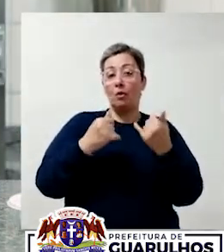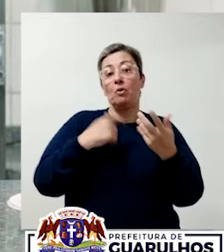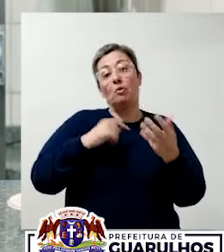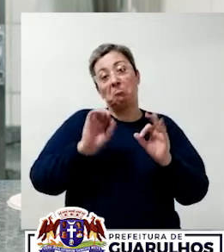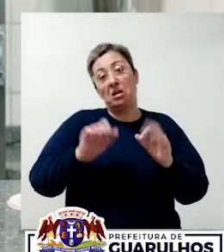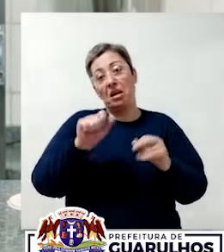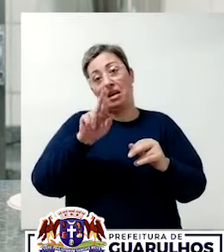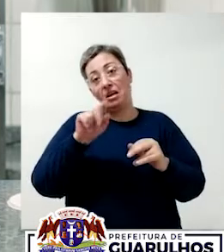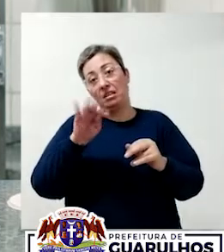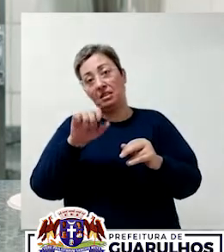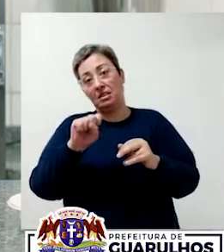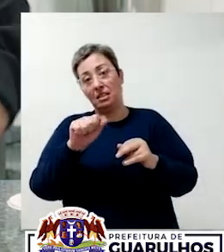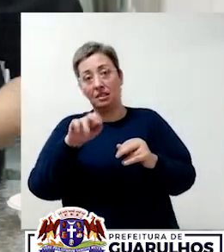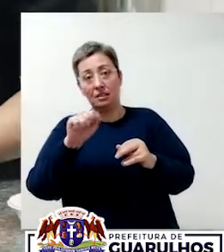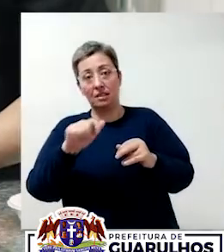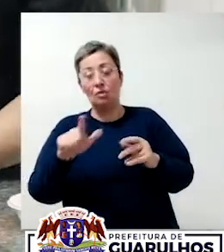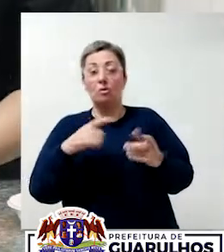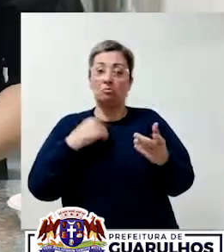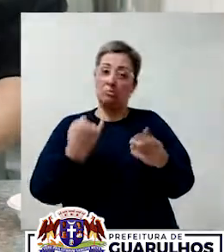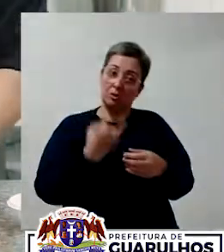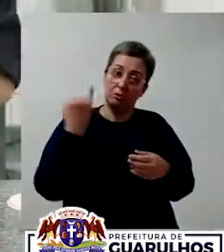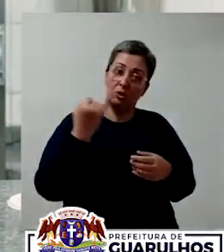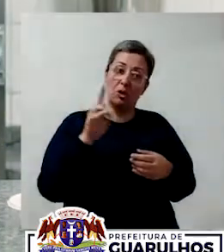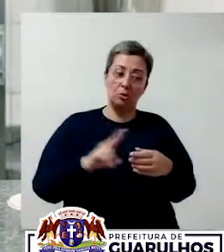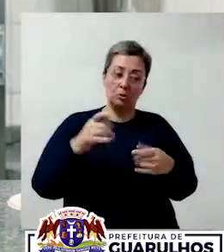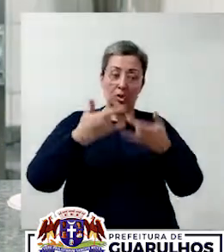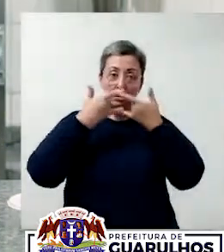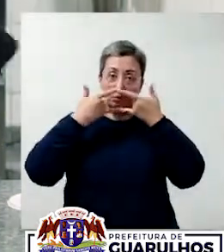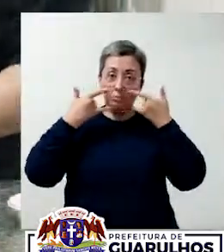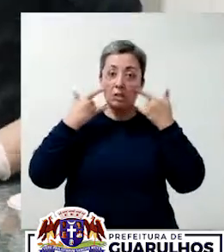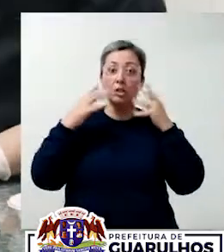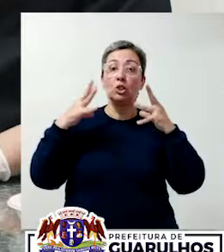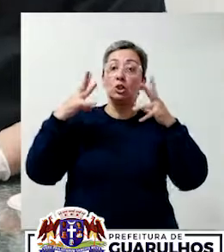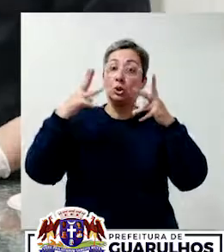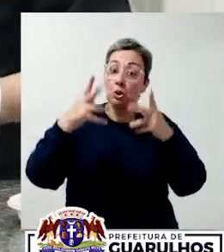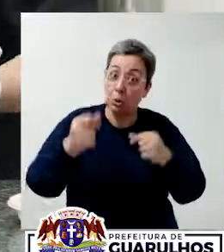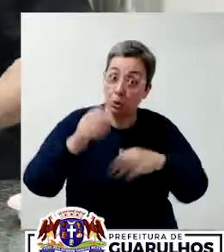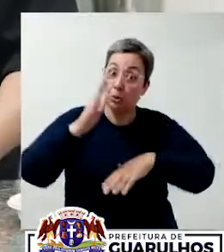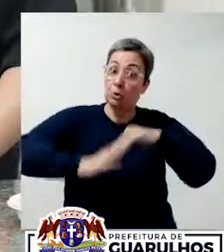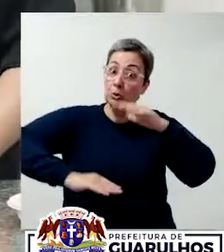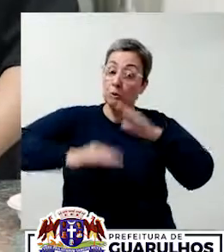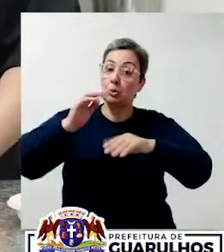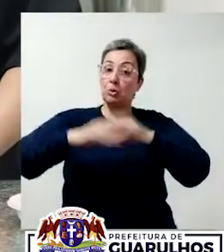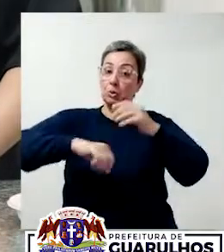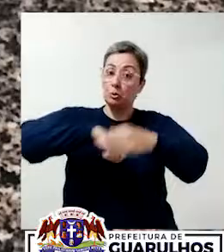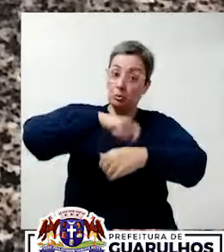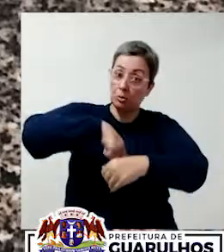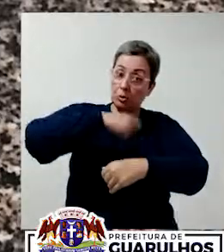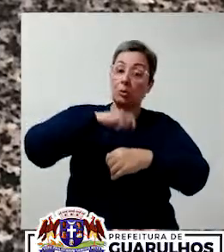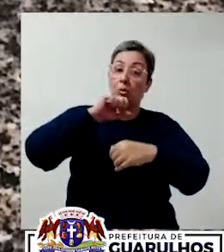ó, existem algumas etiquetas que já vem também escrito produto artesanal, e aí fica ao critério de